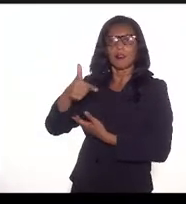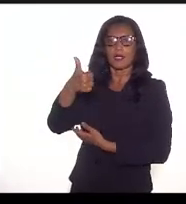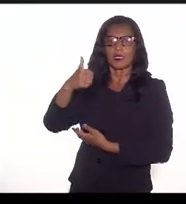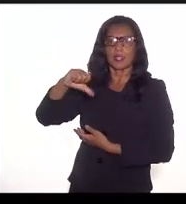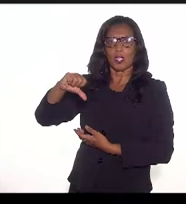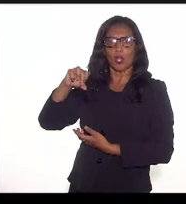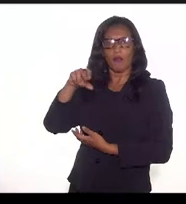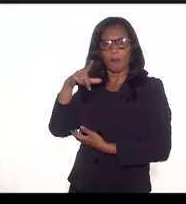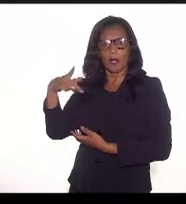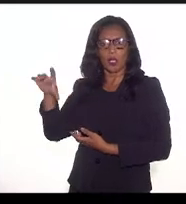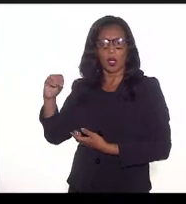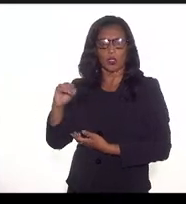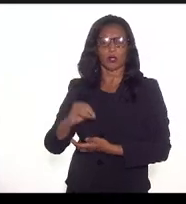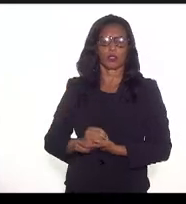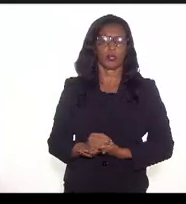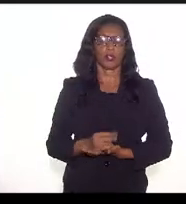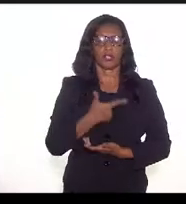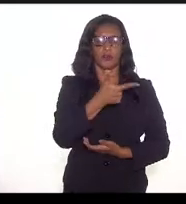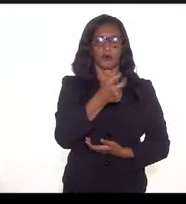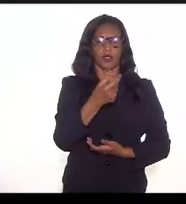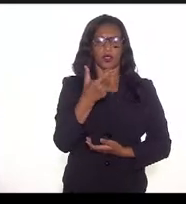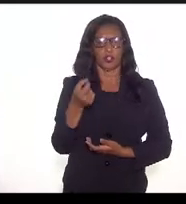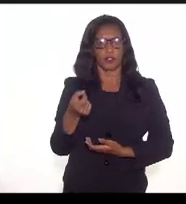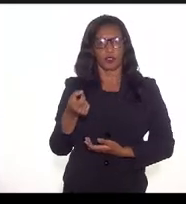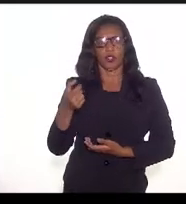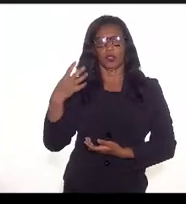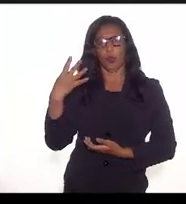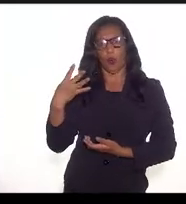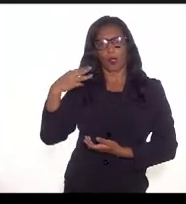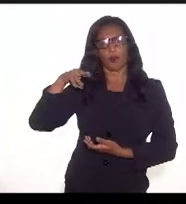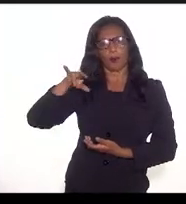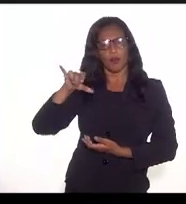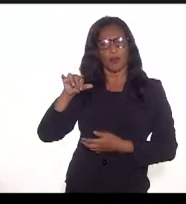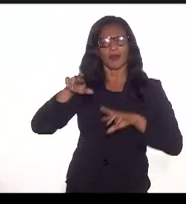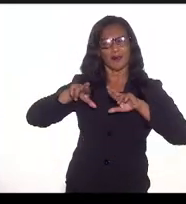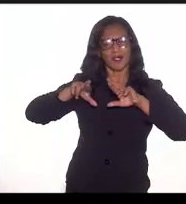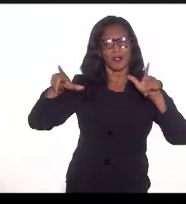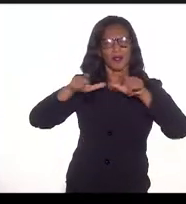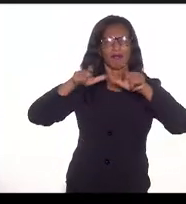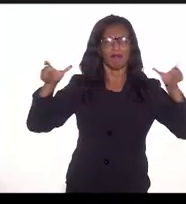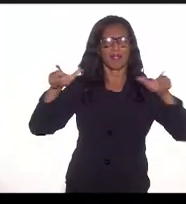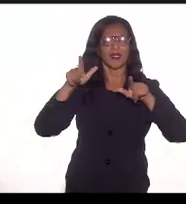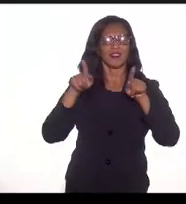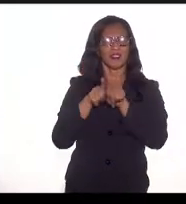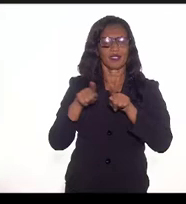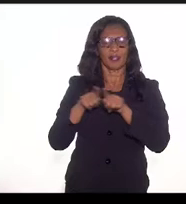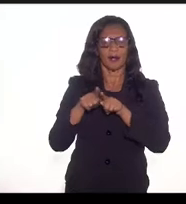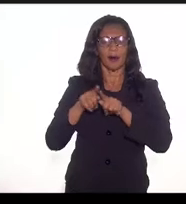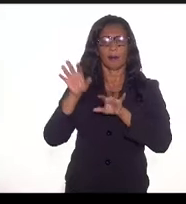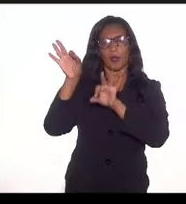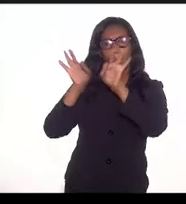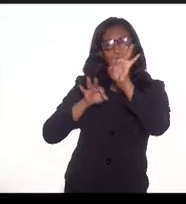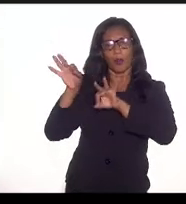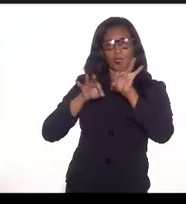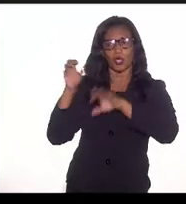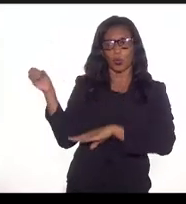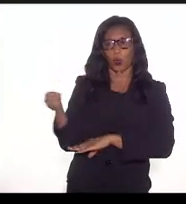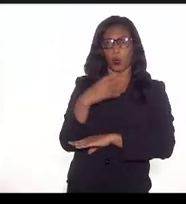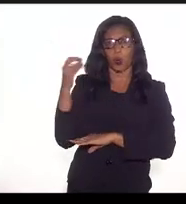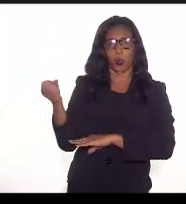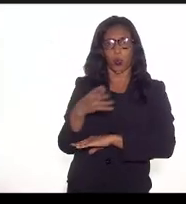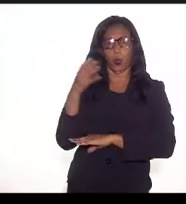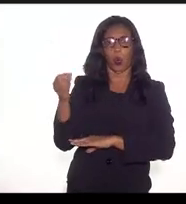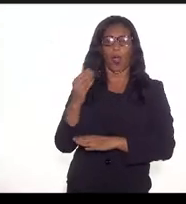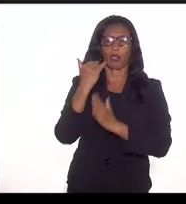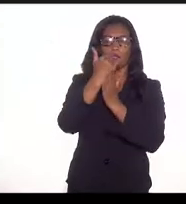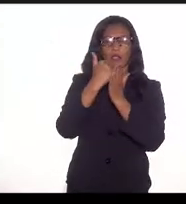milhões em 2019 e em 2020, 4 milhões. Essa discrepância é grande também, porque geralmente projetos de inovação ele tem um cronograma mais